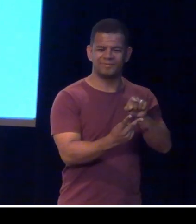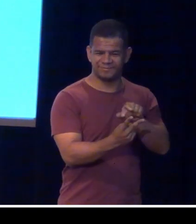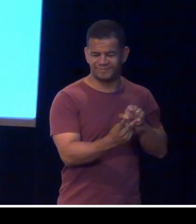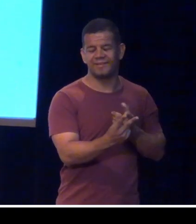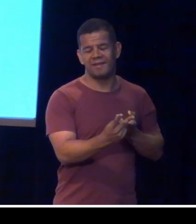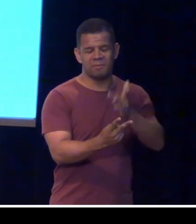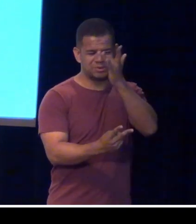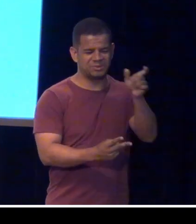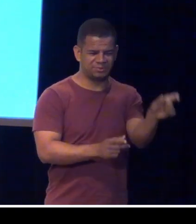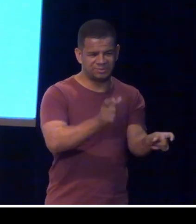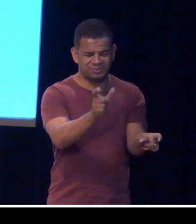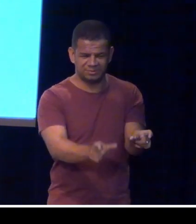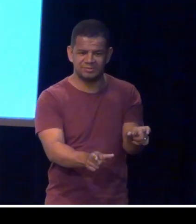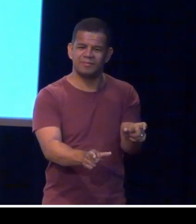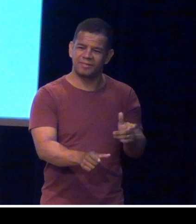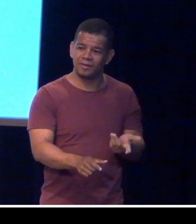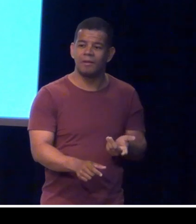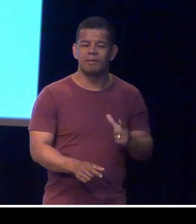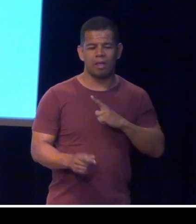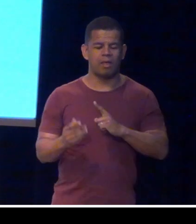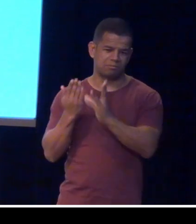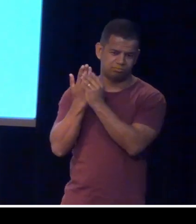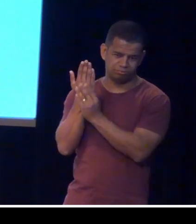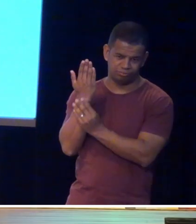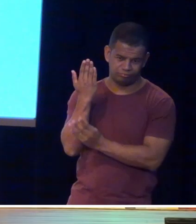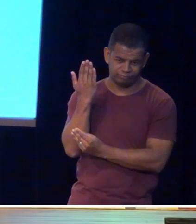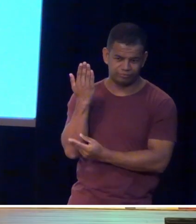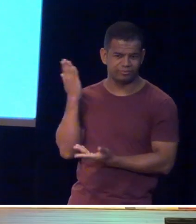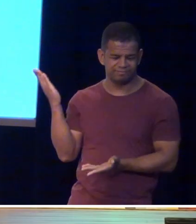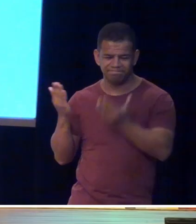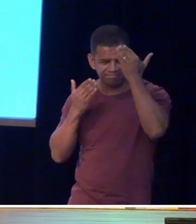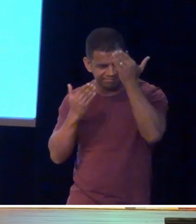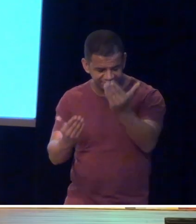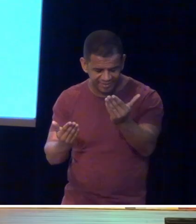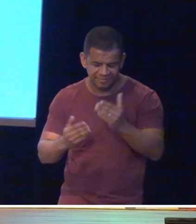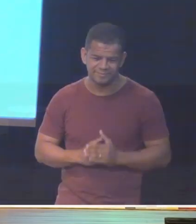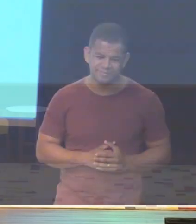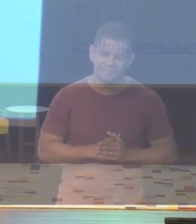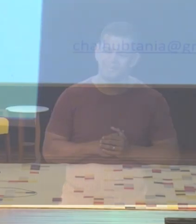Algumas referências. Muito obrigada.